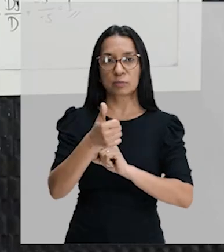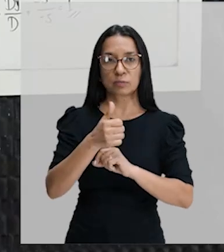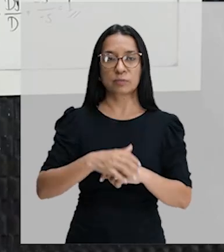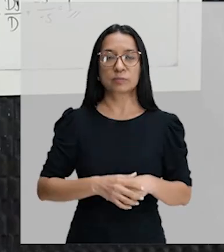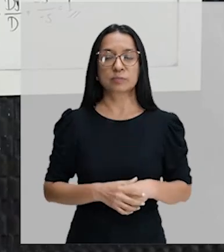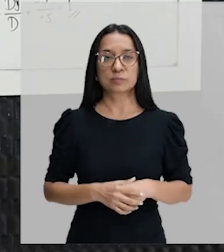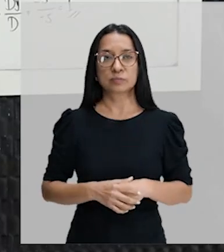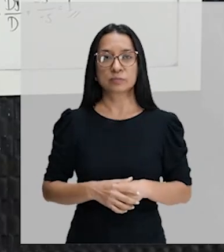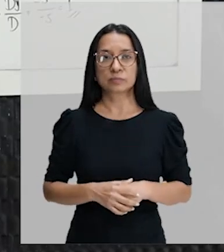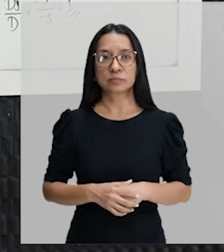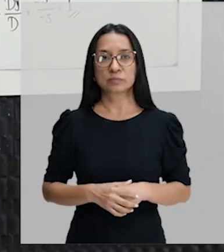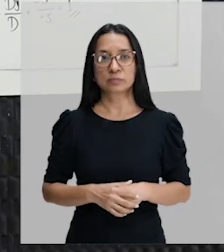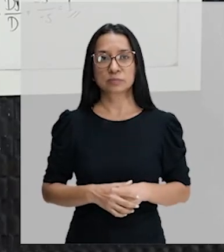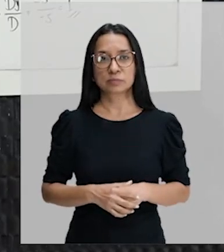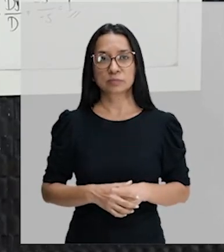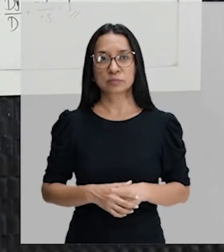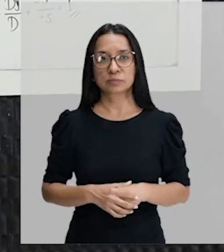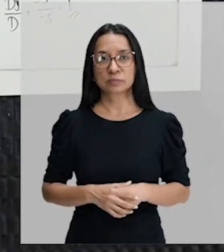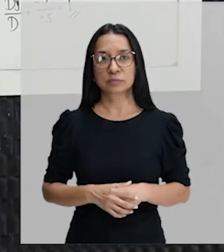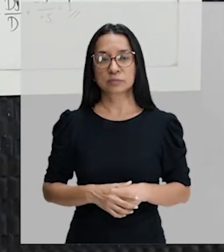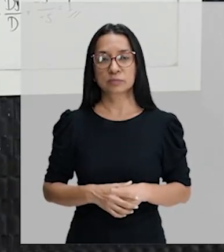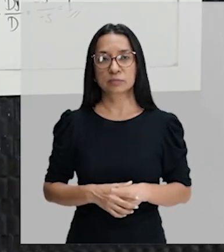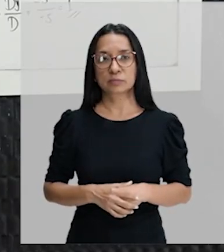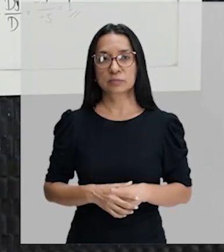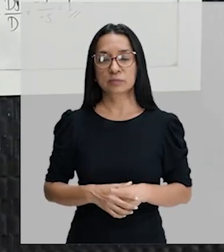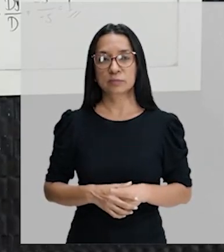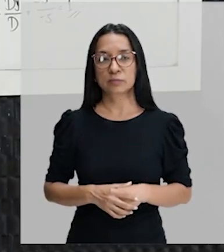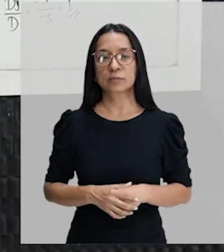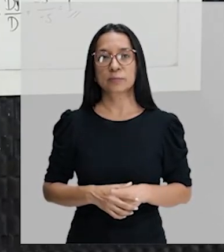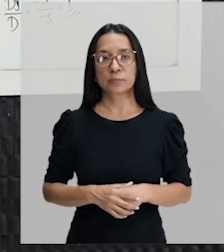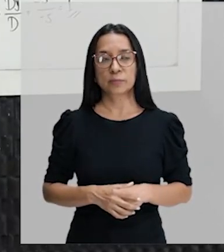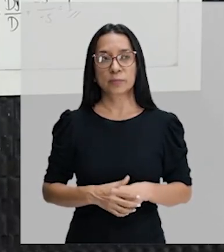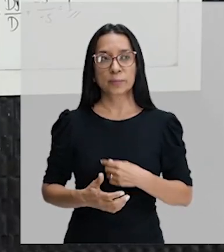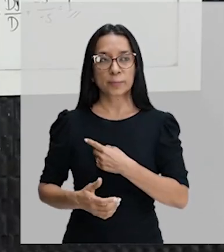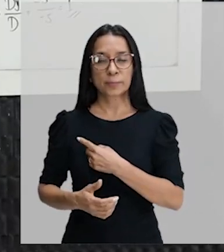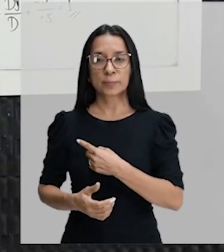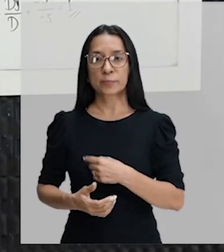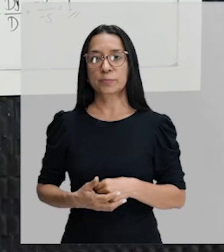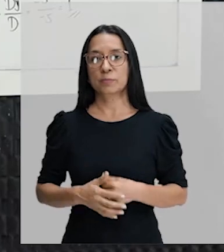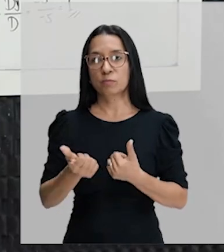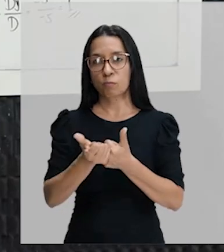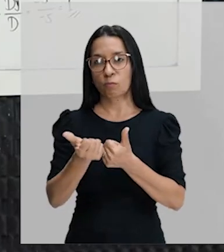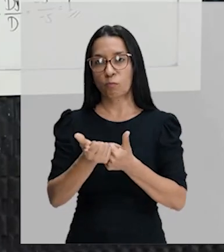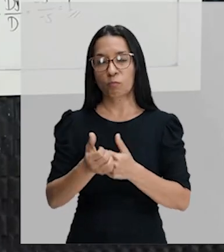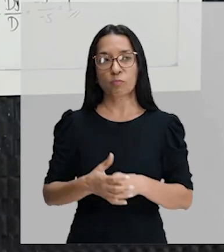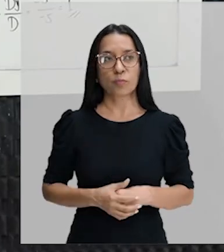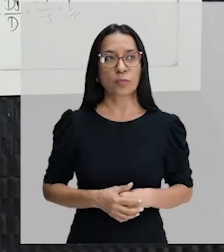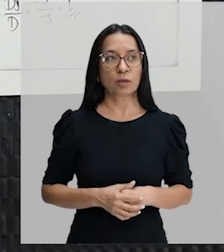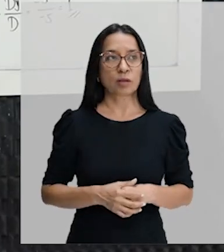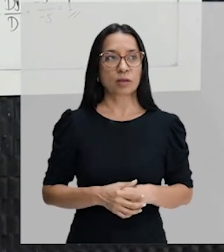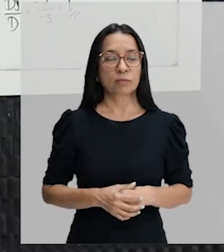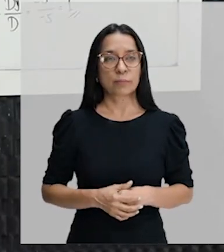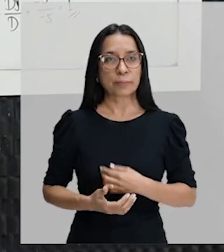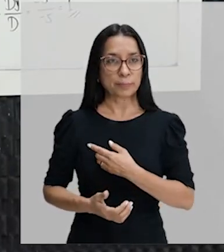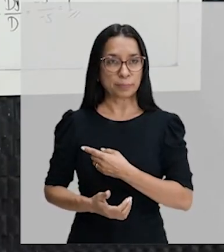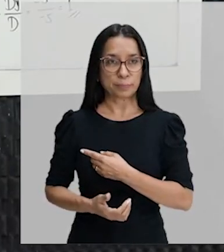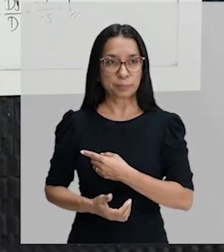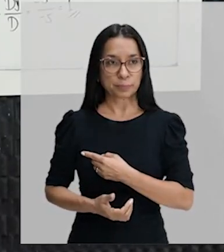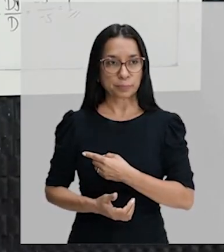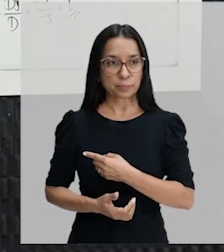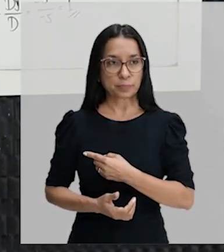2, 1 e menos 1, 1, menos 3 e menos 1. Certo? Beleza, essa aí é